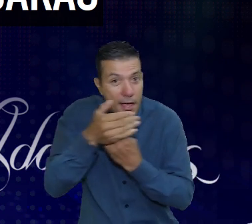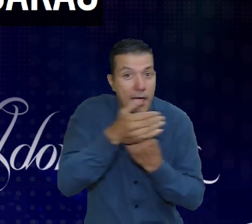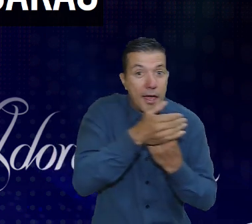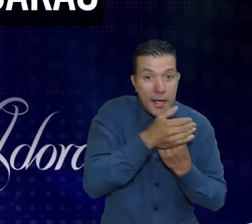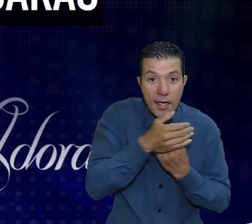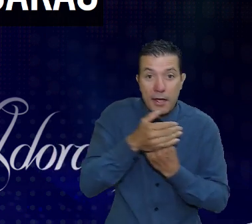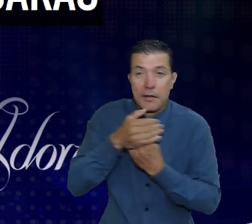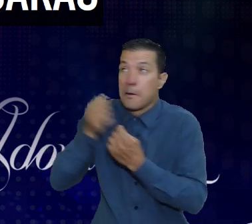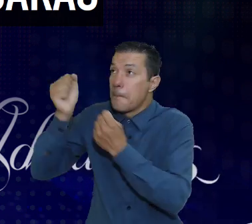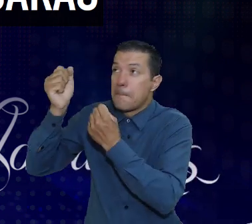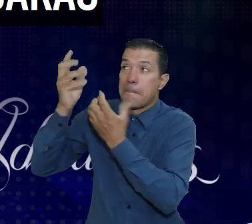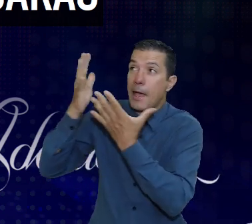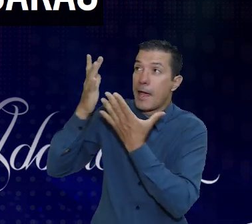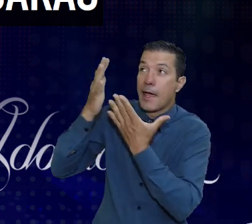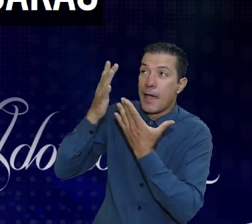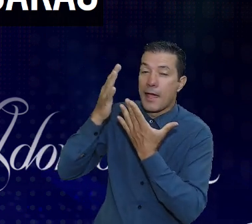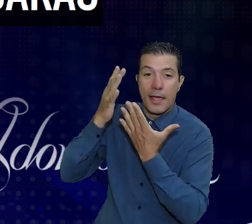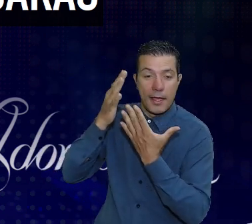de bênçãos me